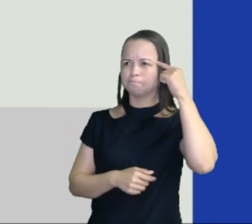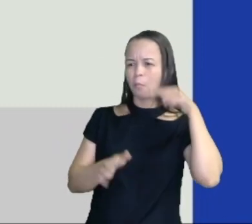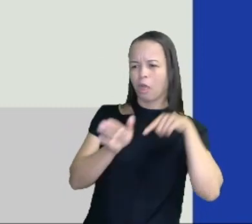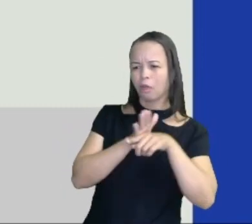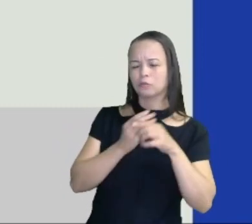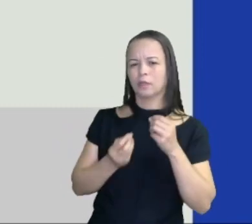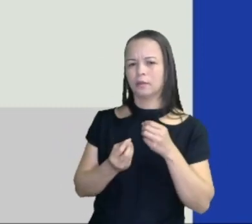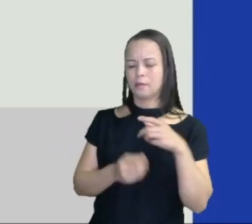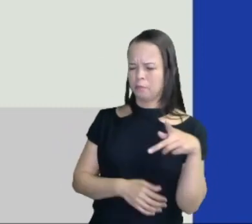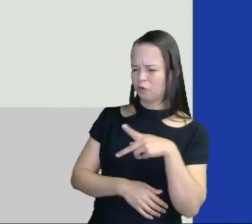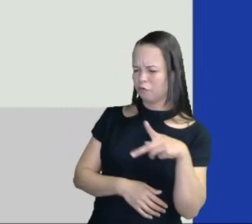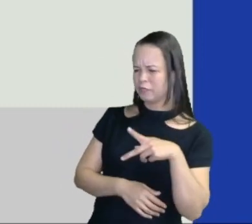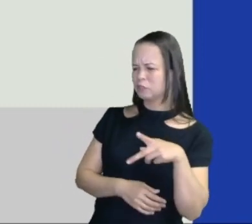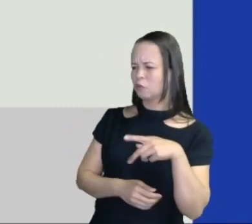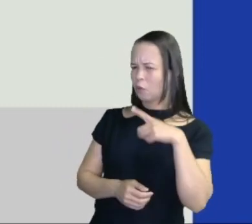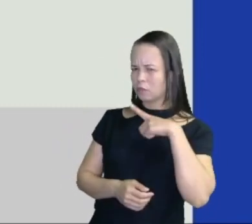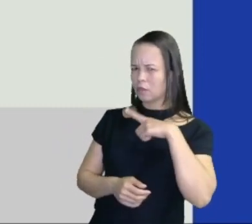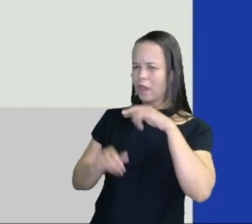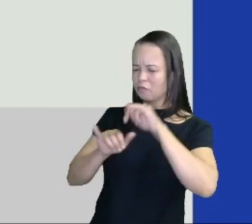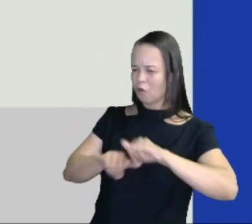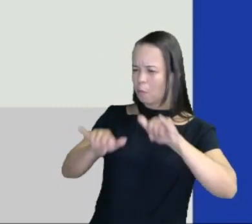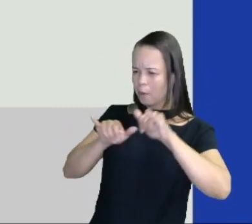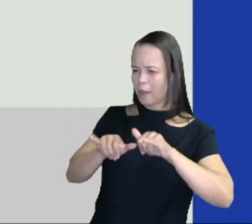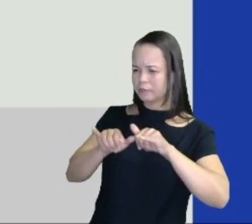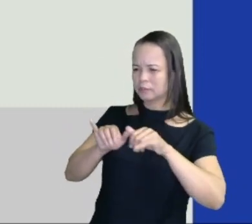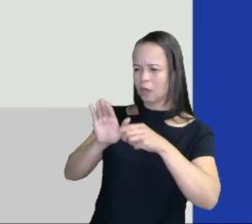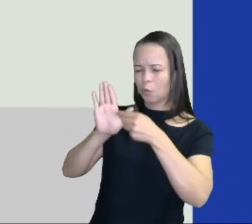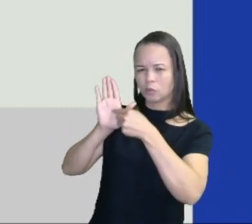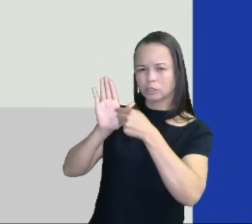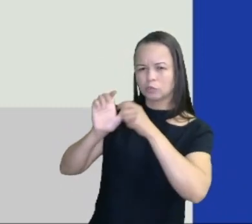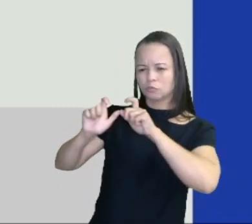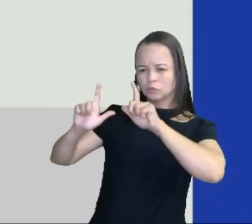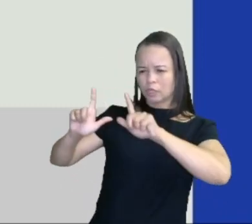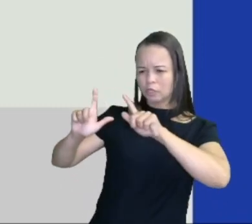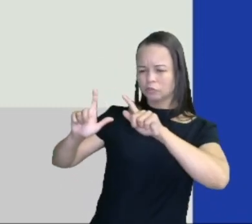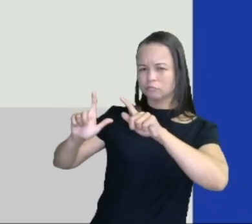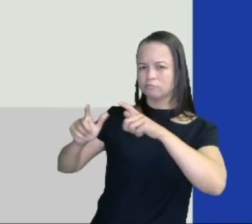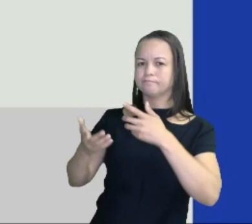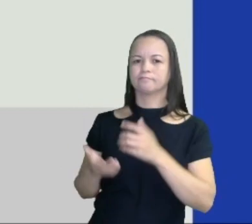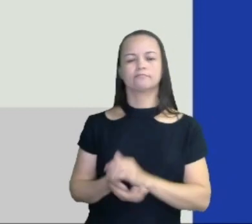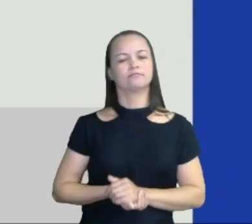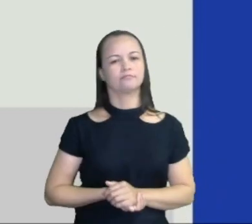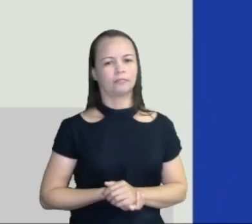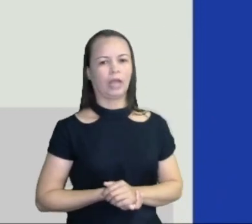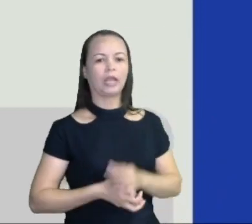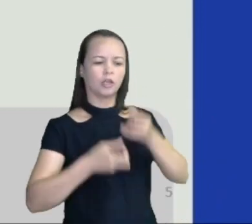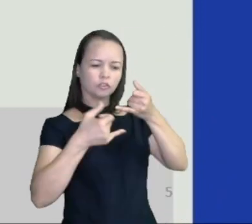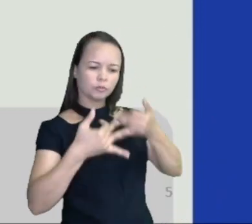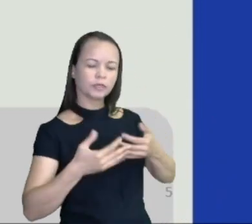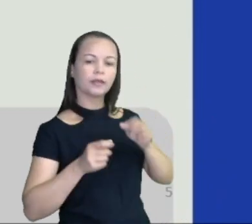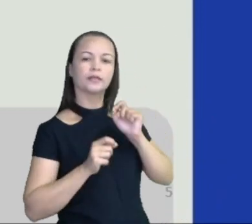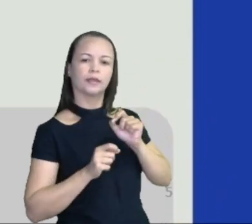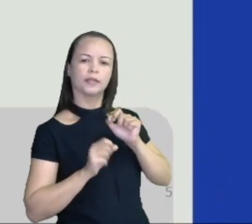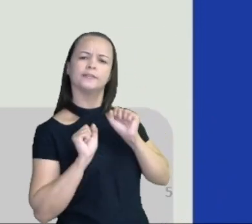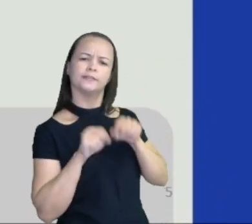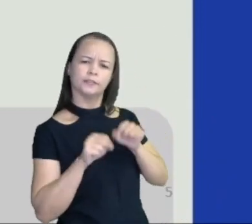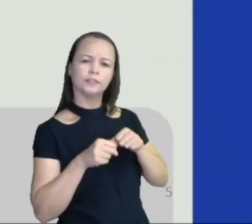uma informação embutida nesse caso? Eu irei dizer que